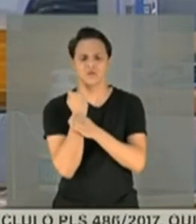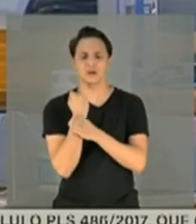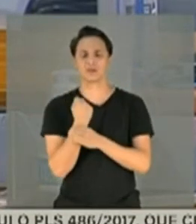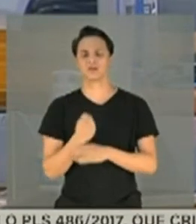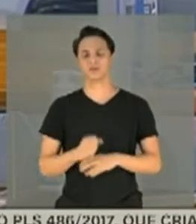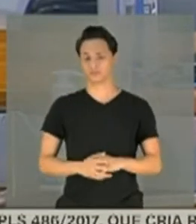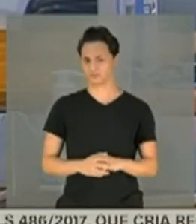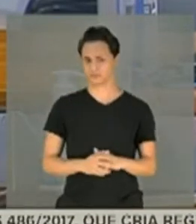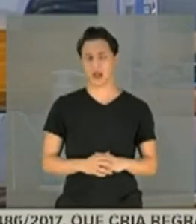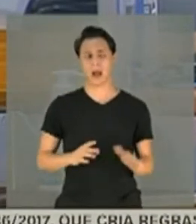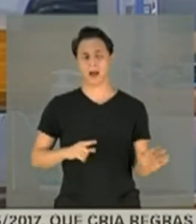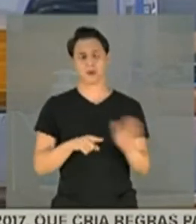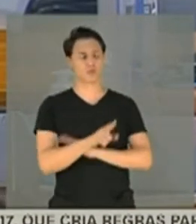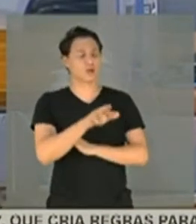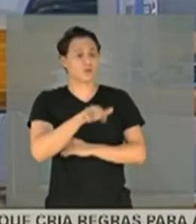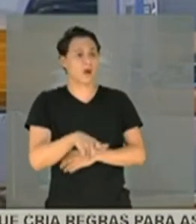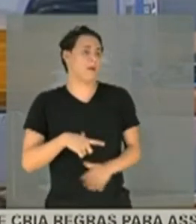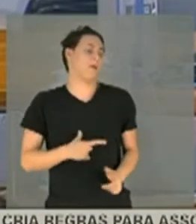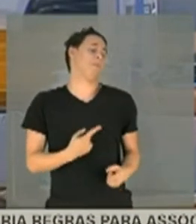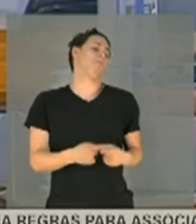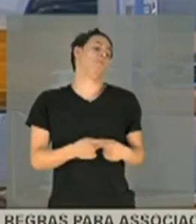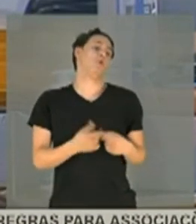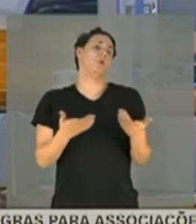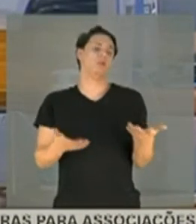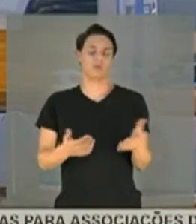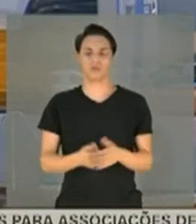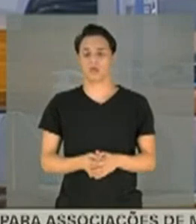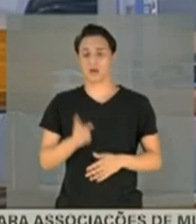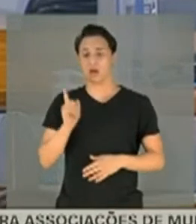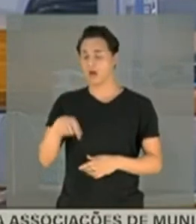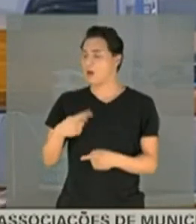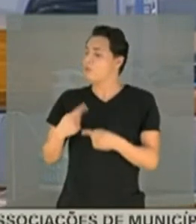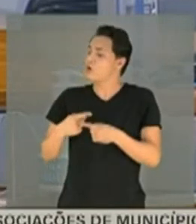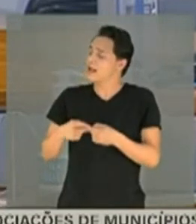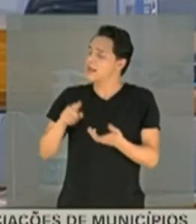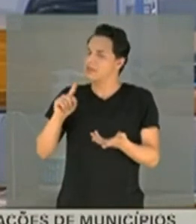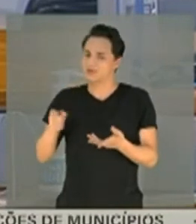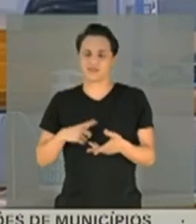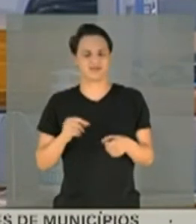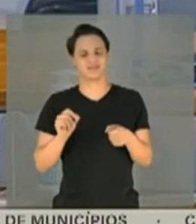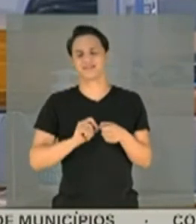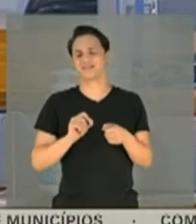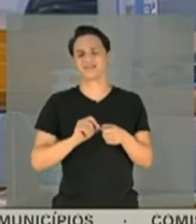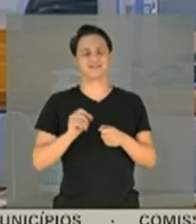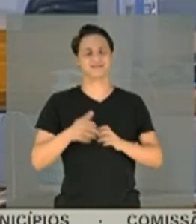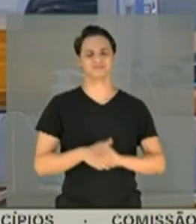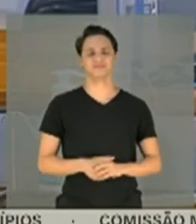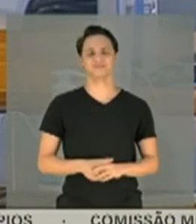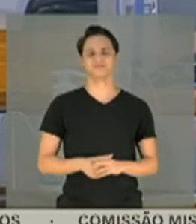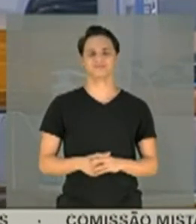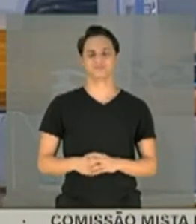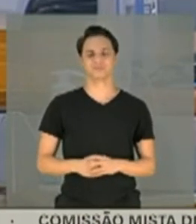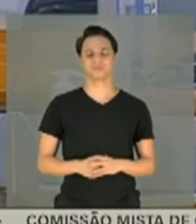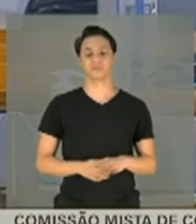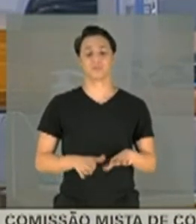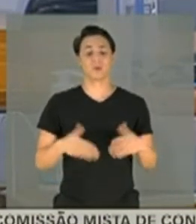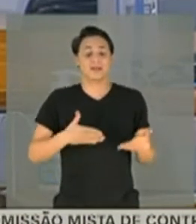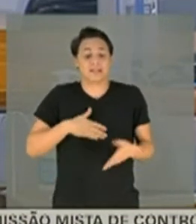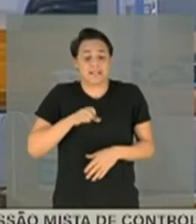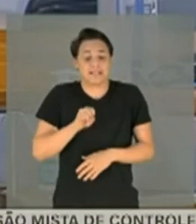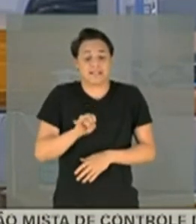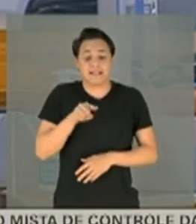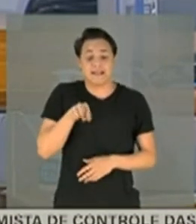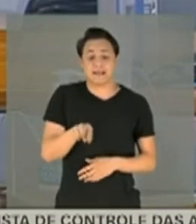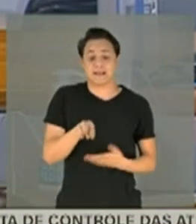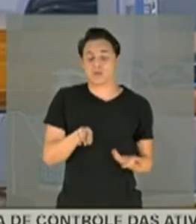A pergunta não é por que disso, é por que não fazer. Se isso, de alguma